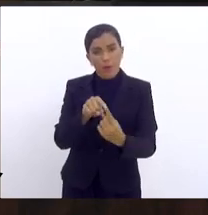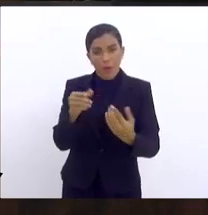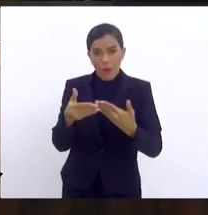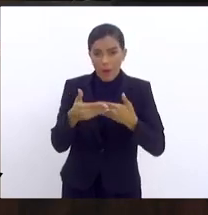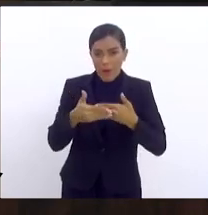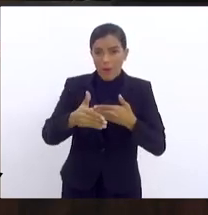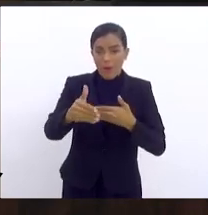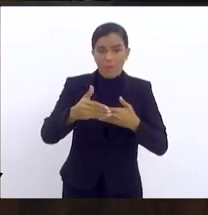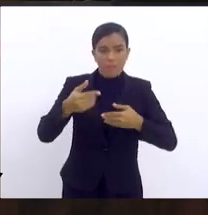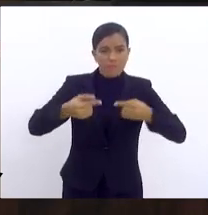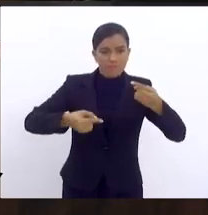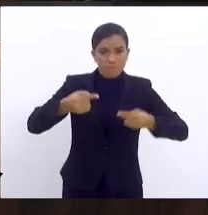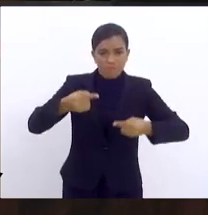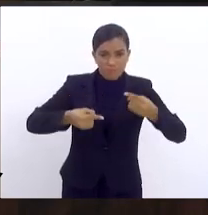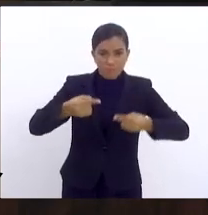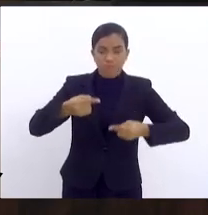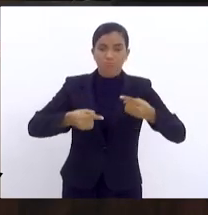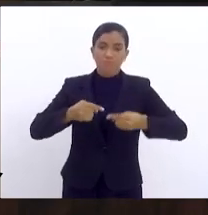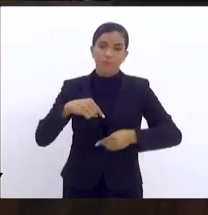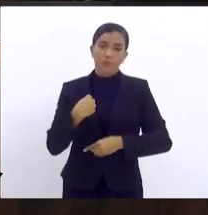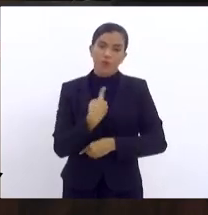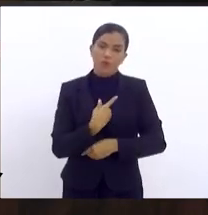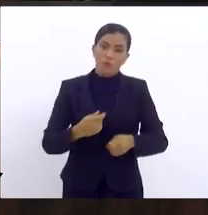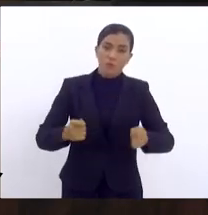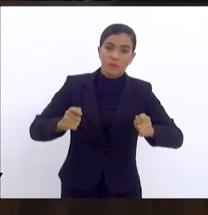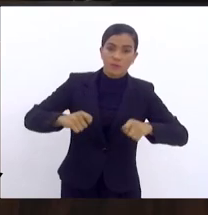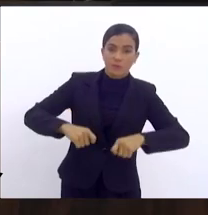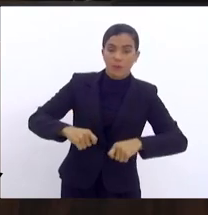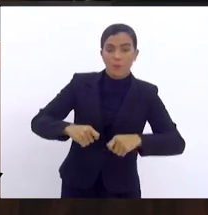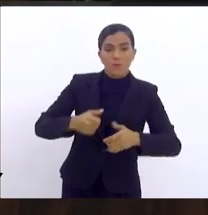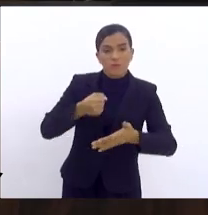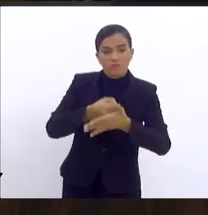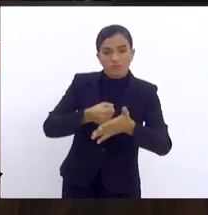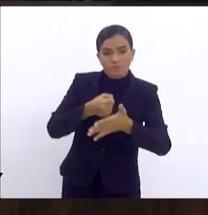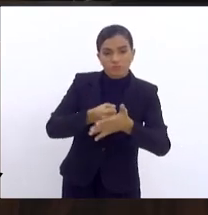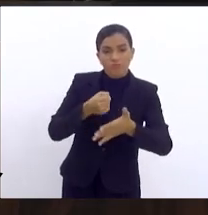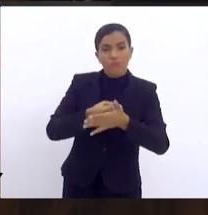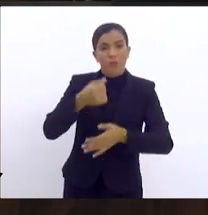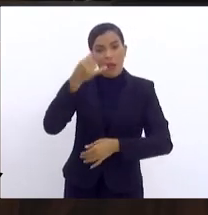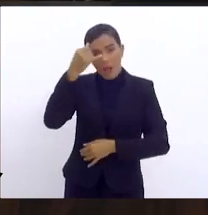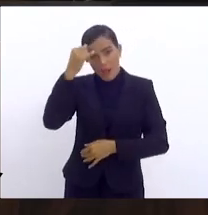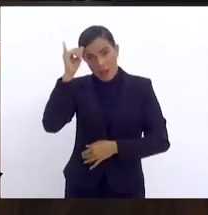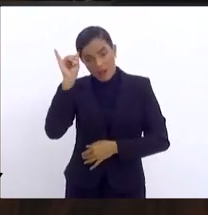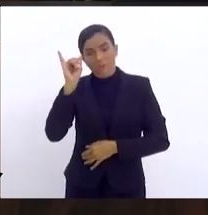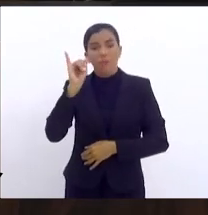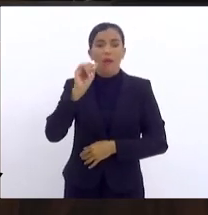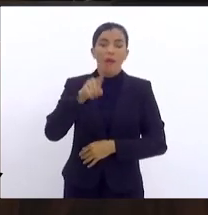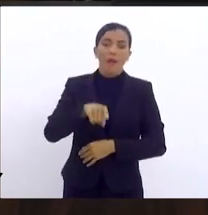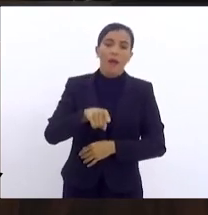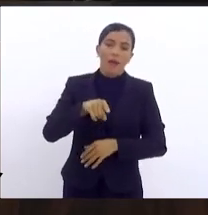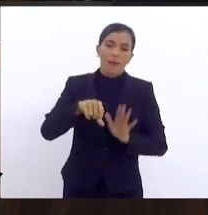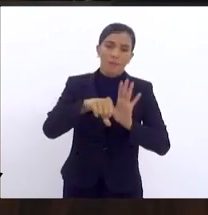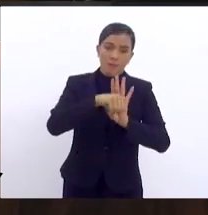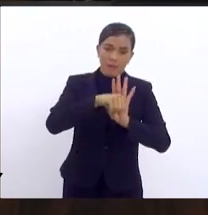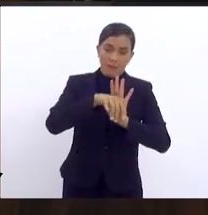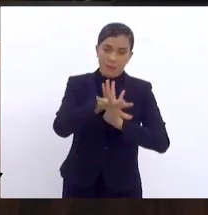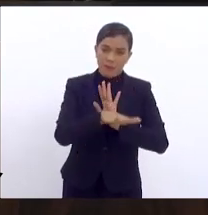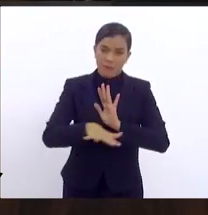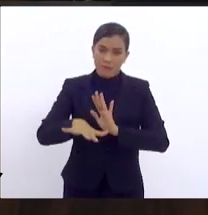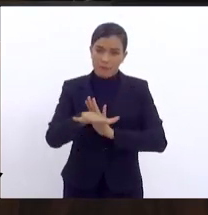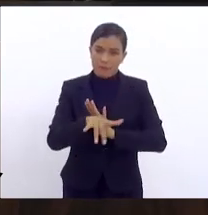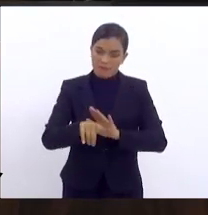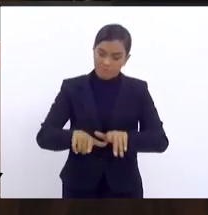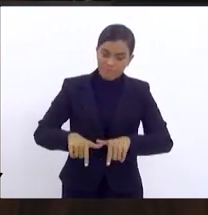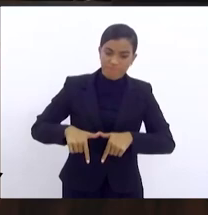de um debate nós possamos então combater a violência criminalidade de uma maneira mais efetiva e